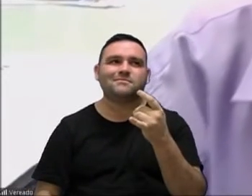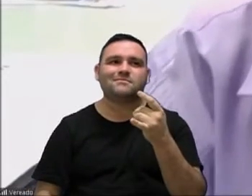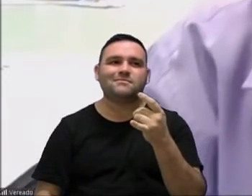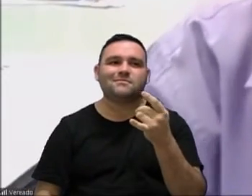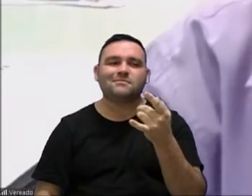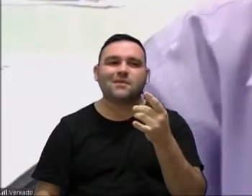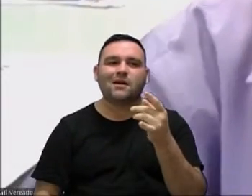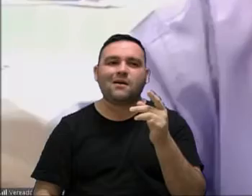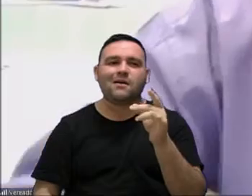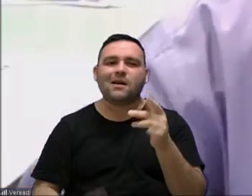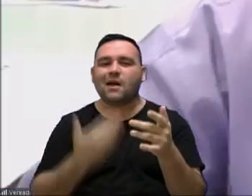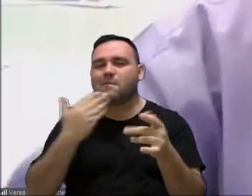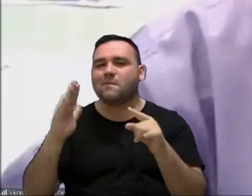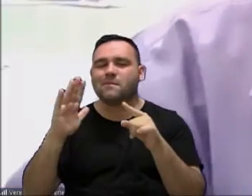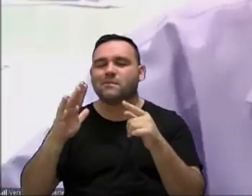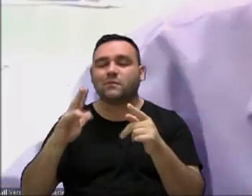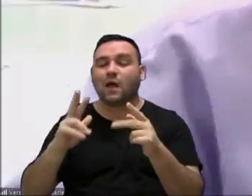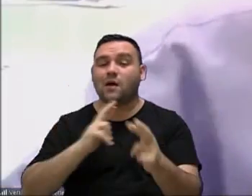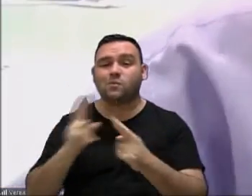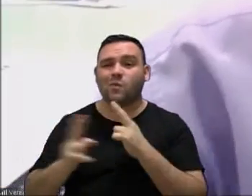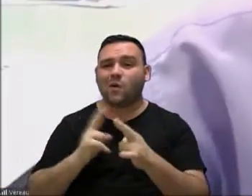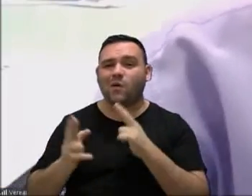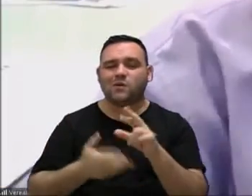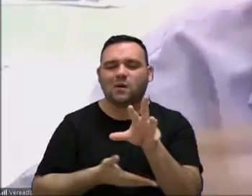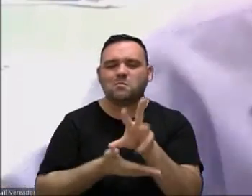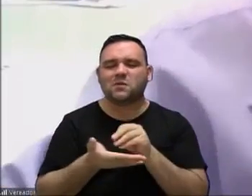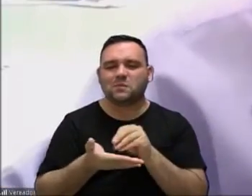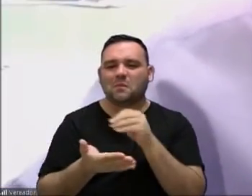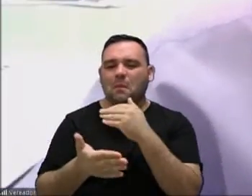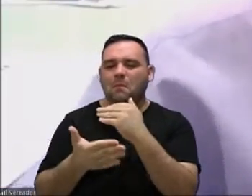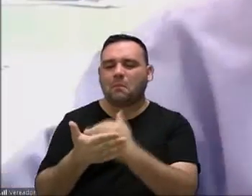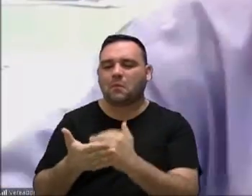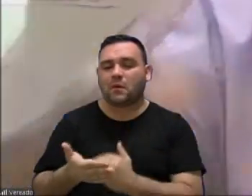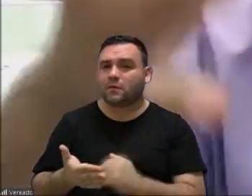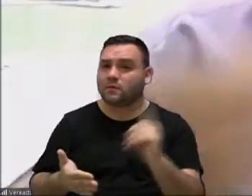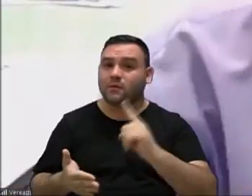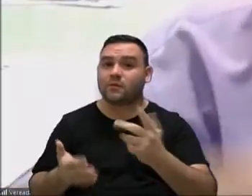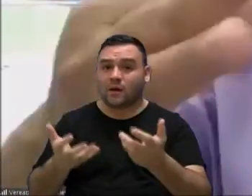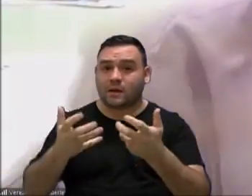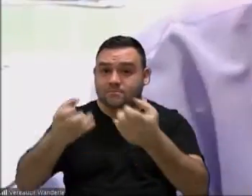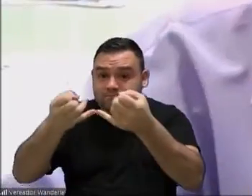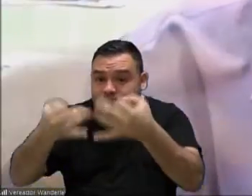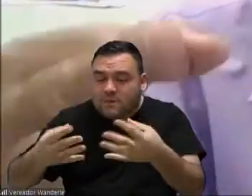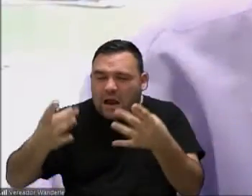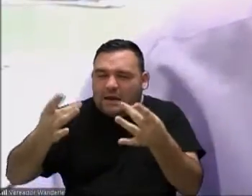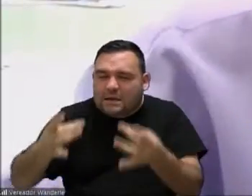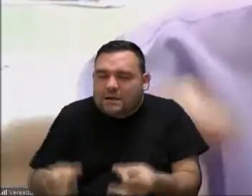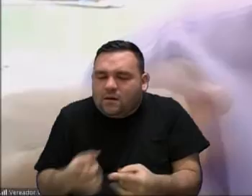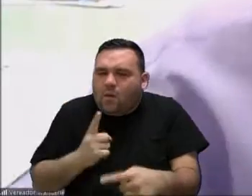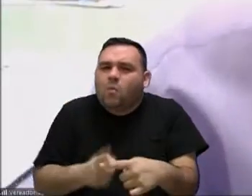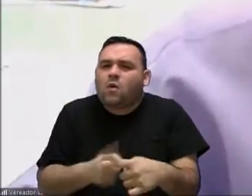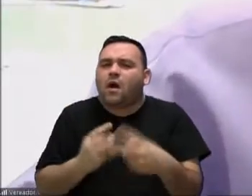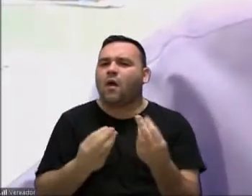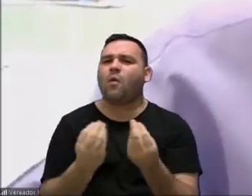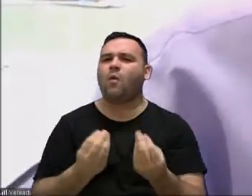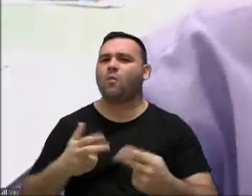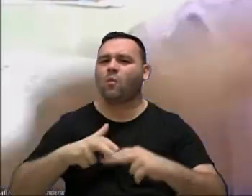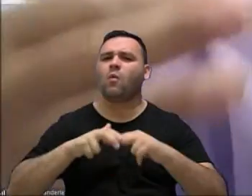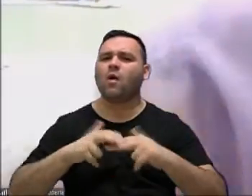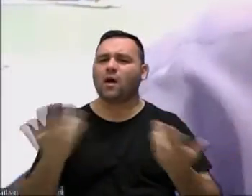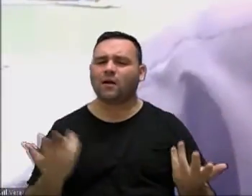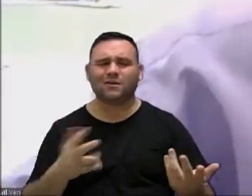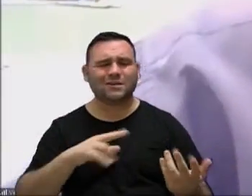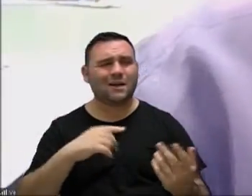Aquelas... Requerimentos... Resposta programada. Eu quero que explique qual é a razão, vereador Anselmo.